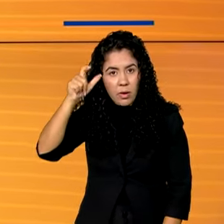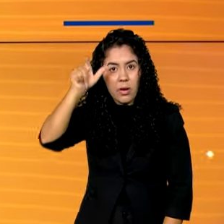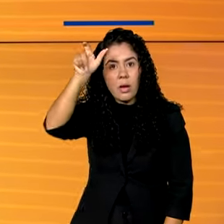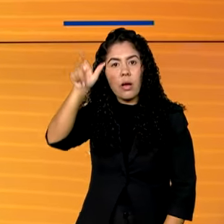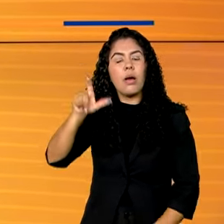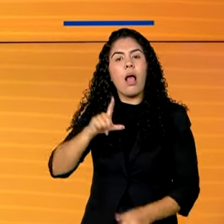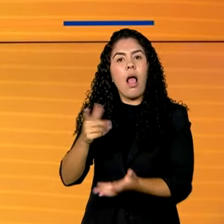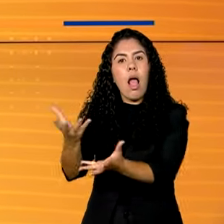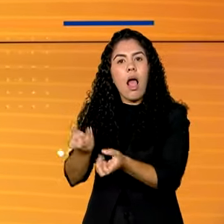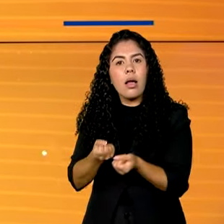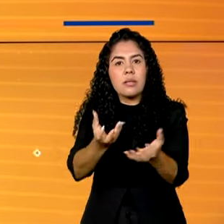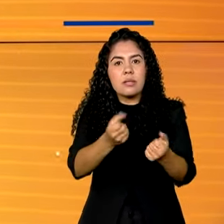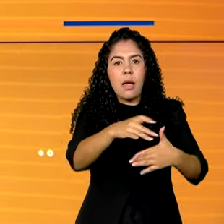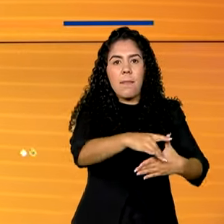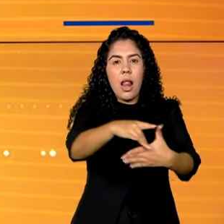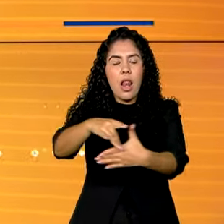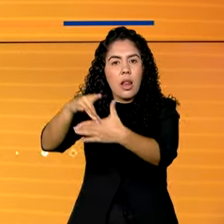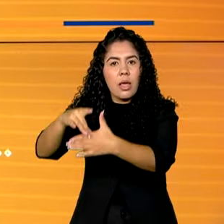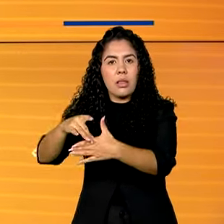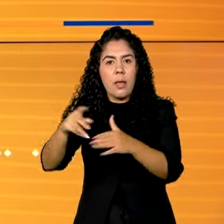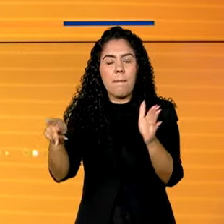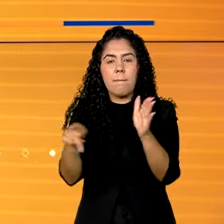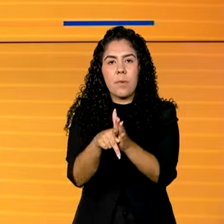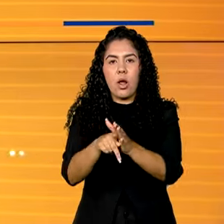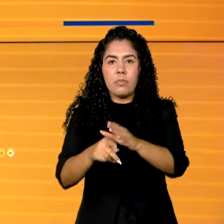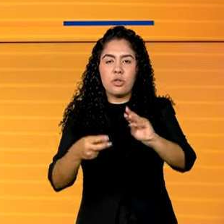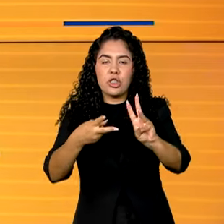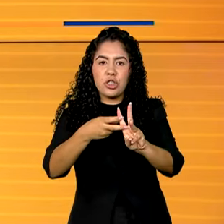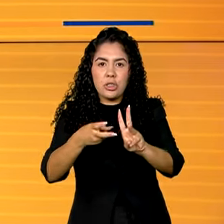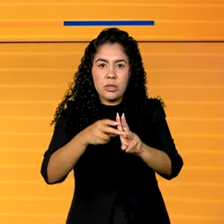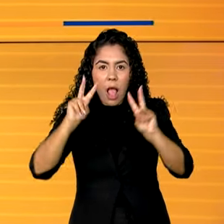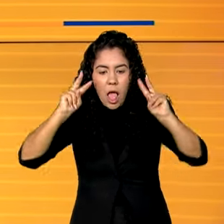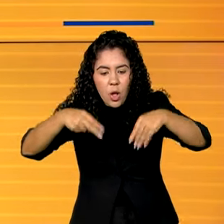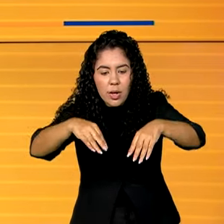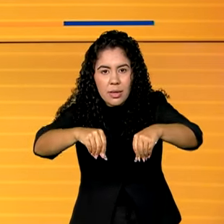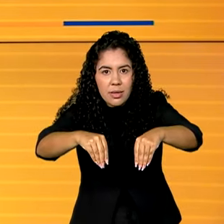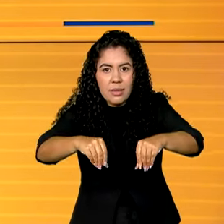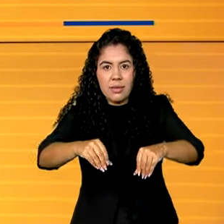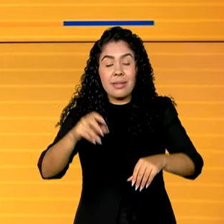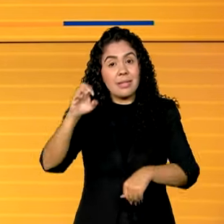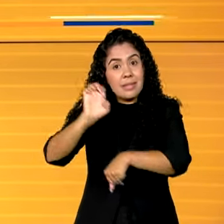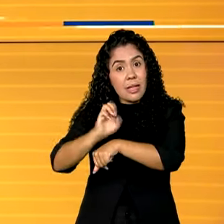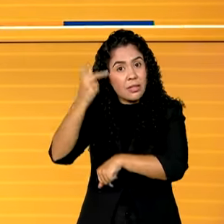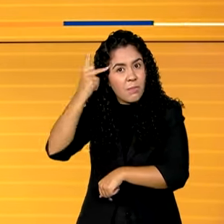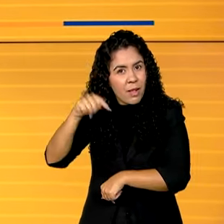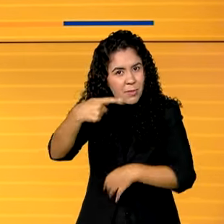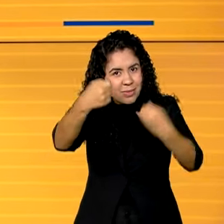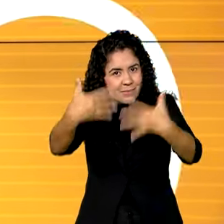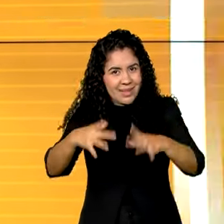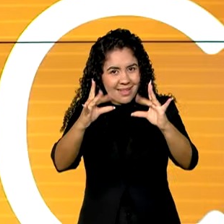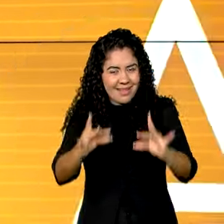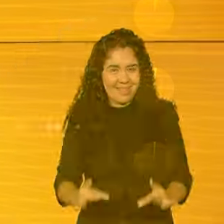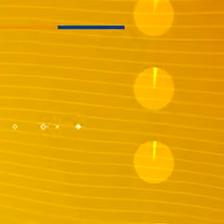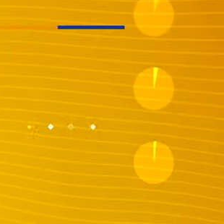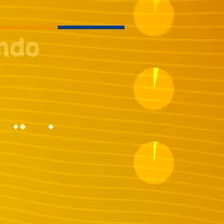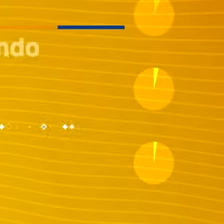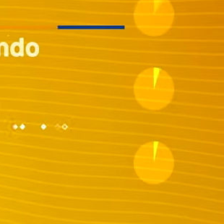indígenas e reconhece mais sete territórios no Estado de São Paulo os detalhes você confere já